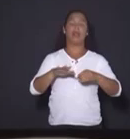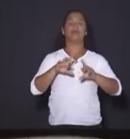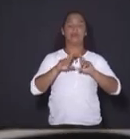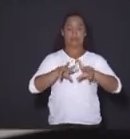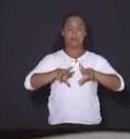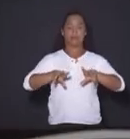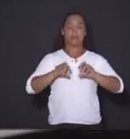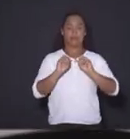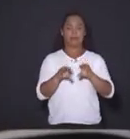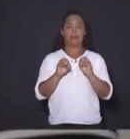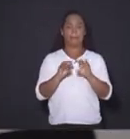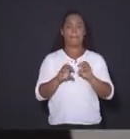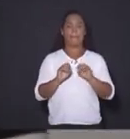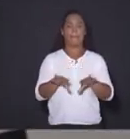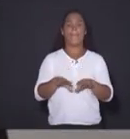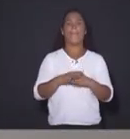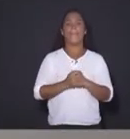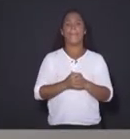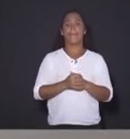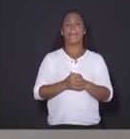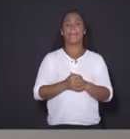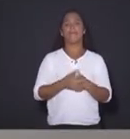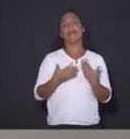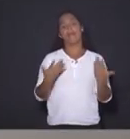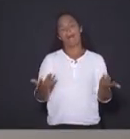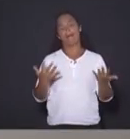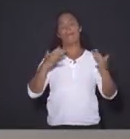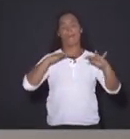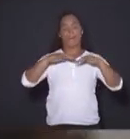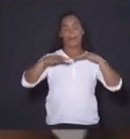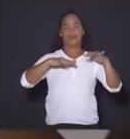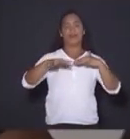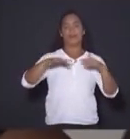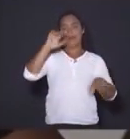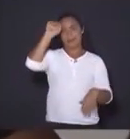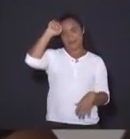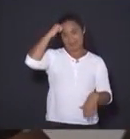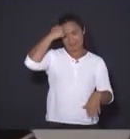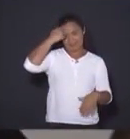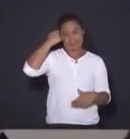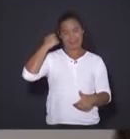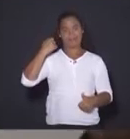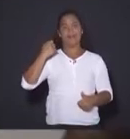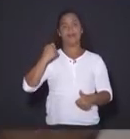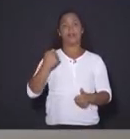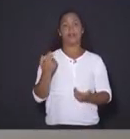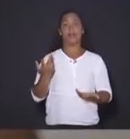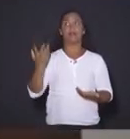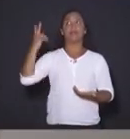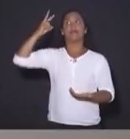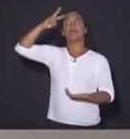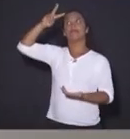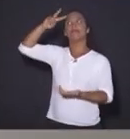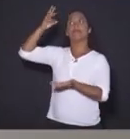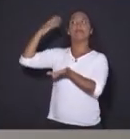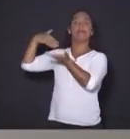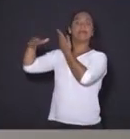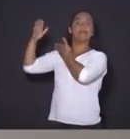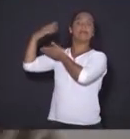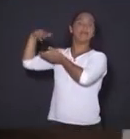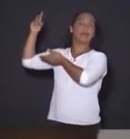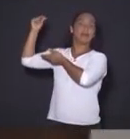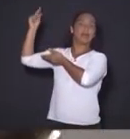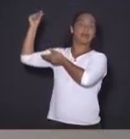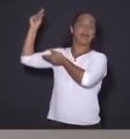pelo menos a nossa grande maioria é o movimento negro essa é uma reivindicação histórica que os ativistas e as ativistas mais